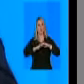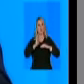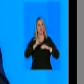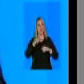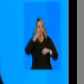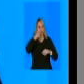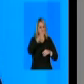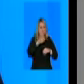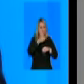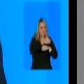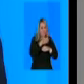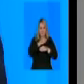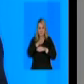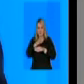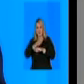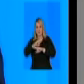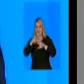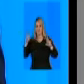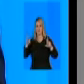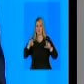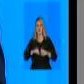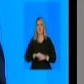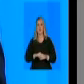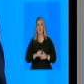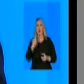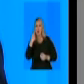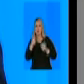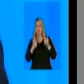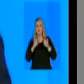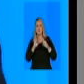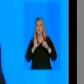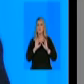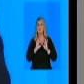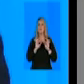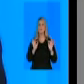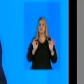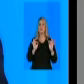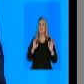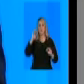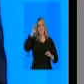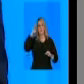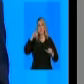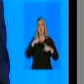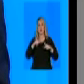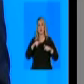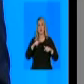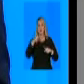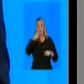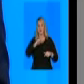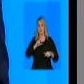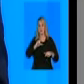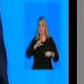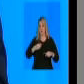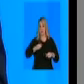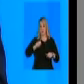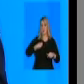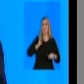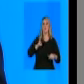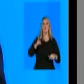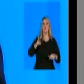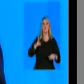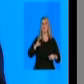visitei diversas unidades de polícia pacificadora e algumas delas, simplesmente, o policial trabalha para não morrer. Não tem